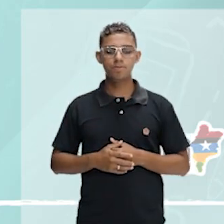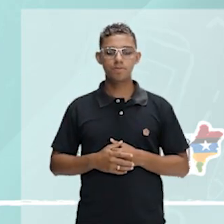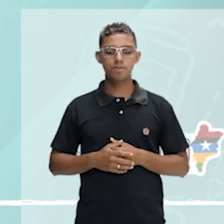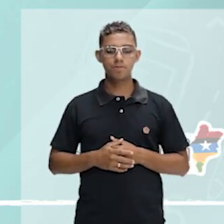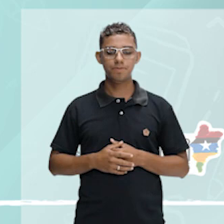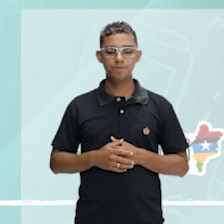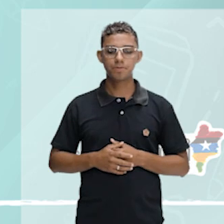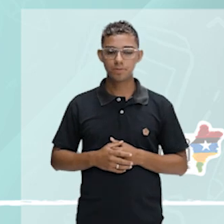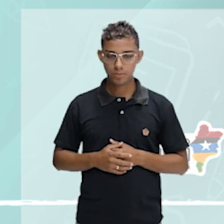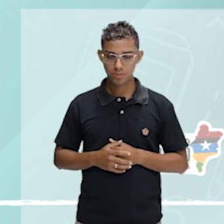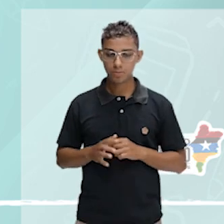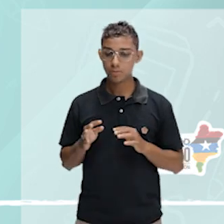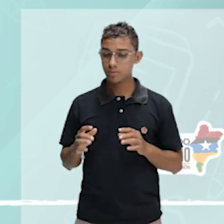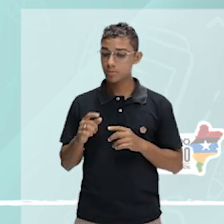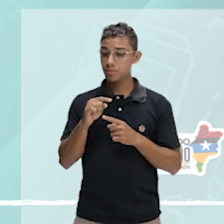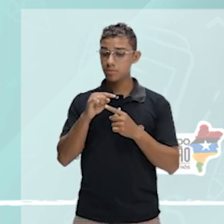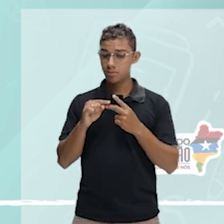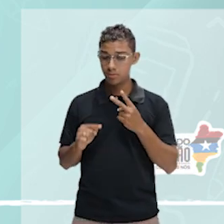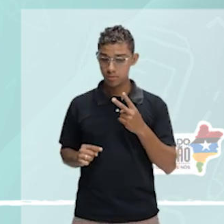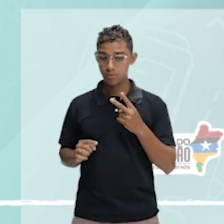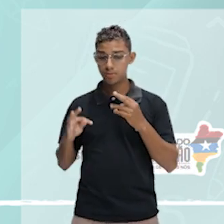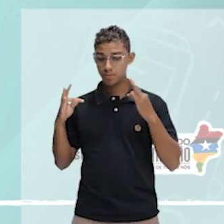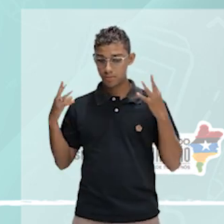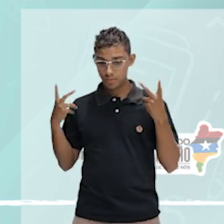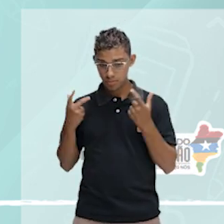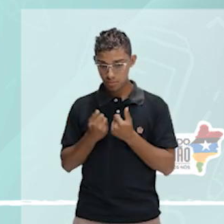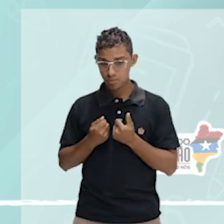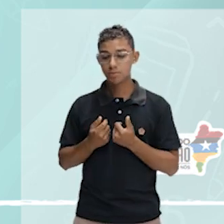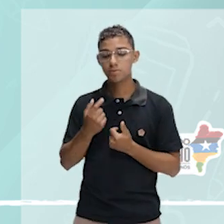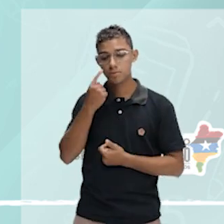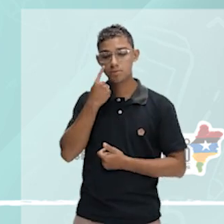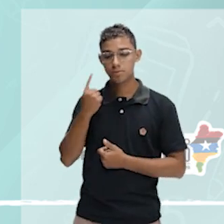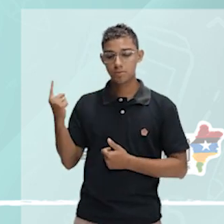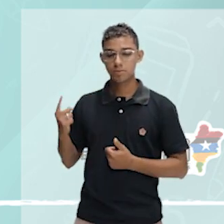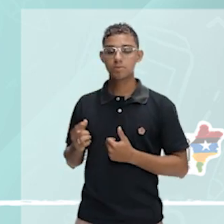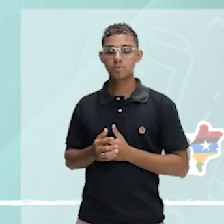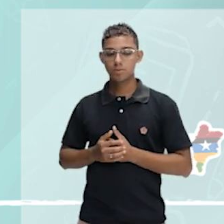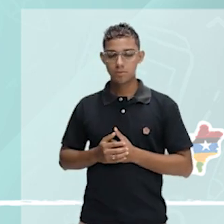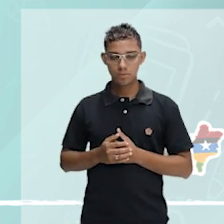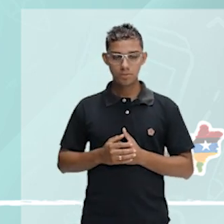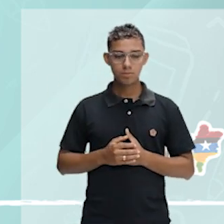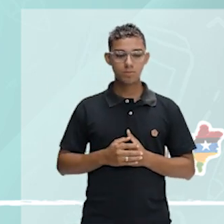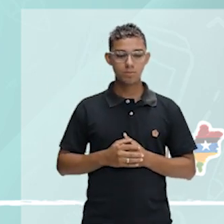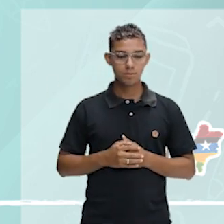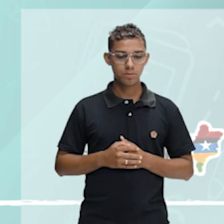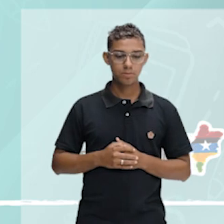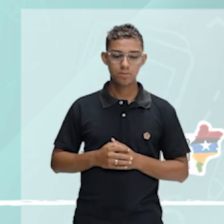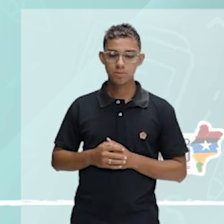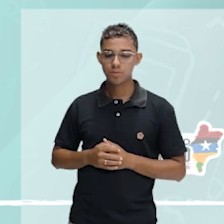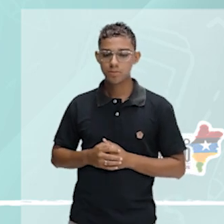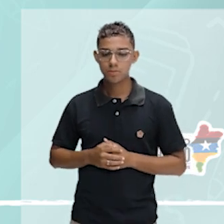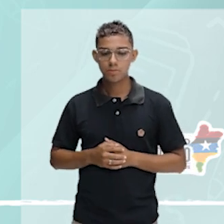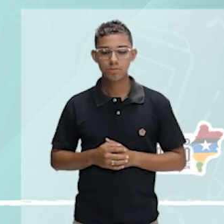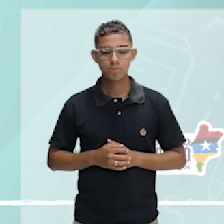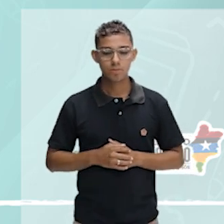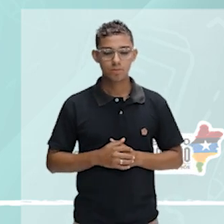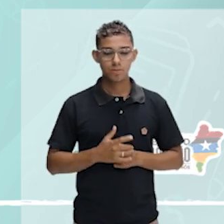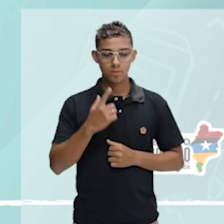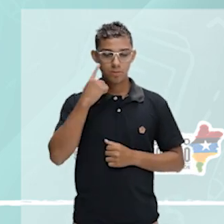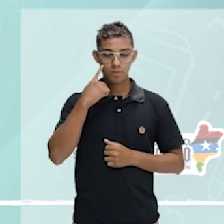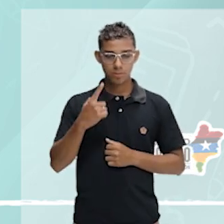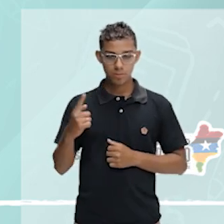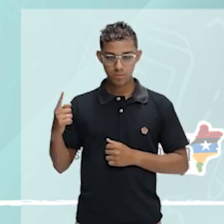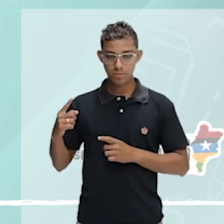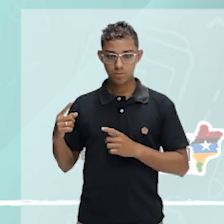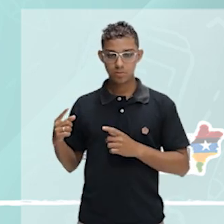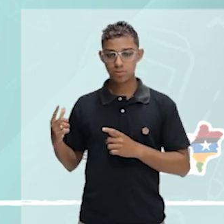cinco valores aqui ó já estão todos postos aqui no plano cartesiano muito embora não estejam demarcados mas perceba que são